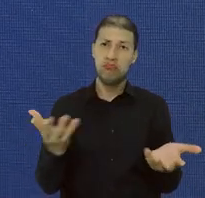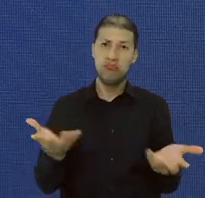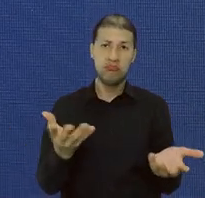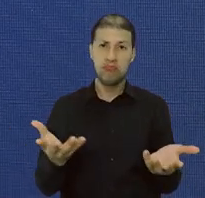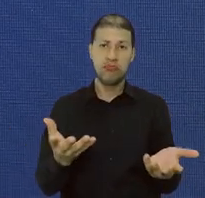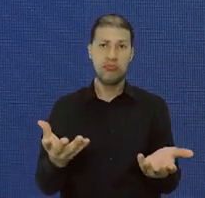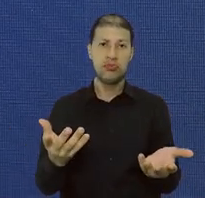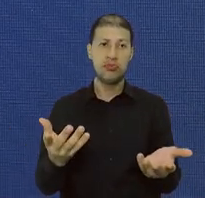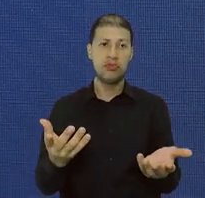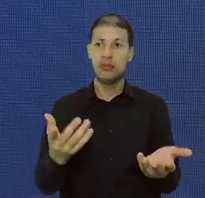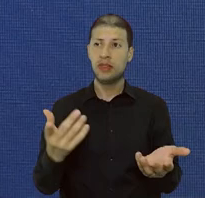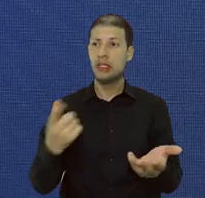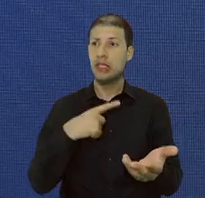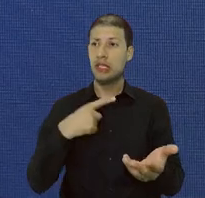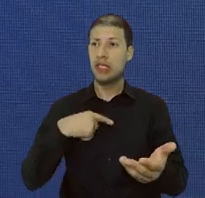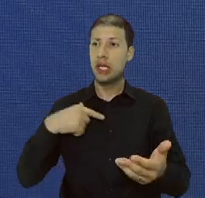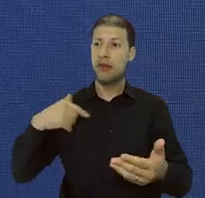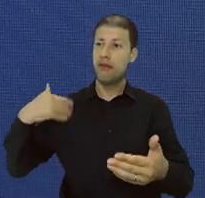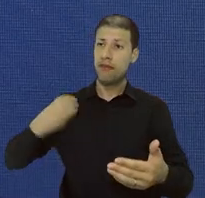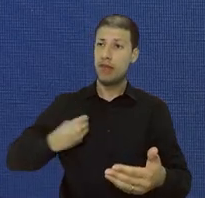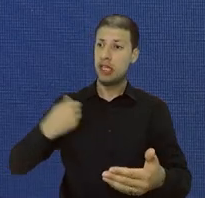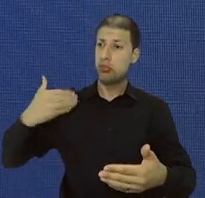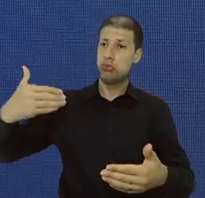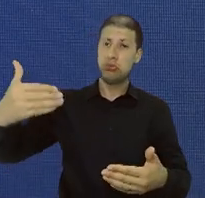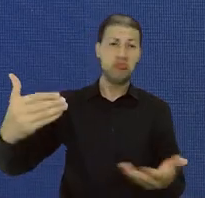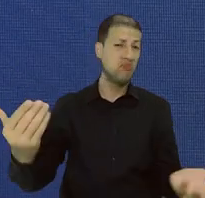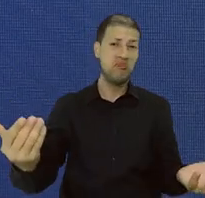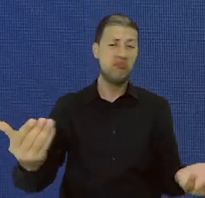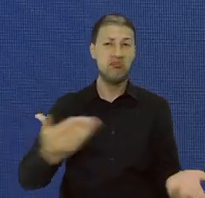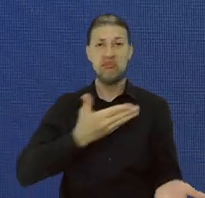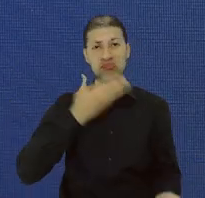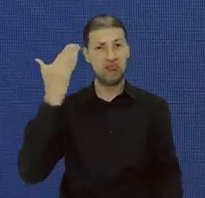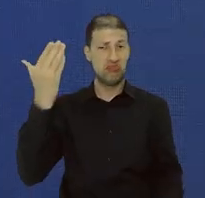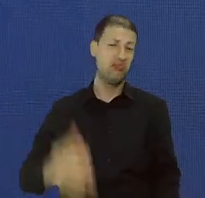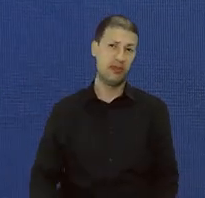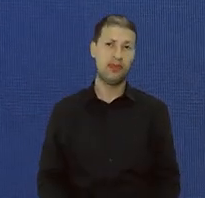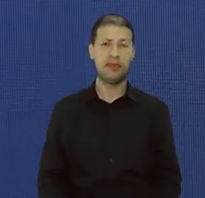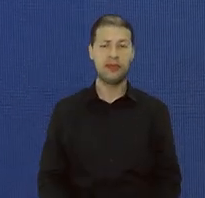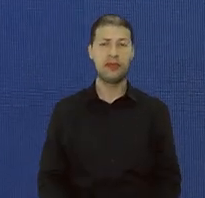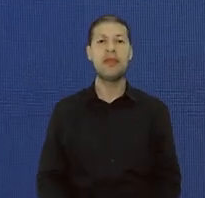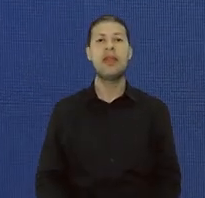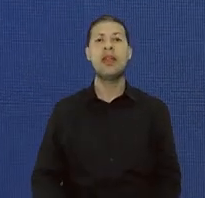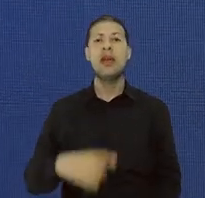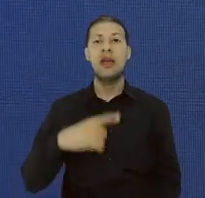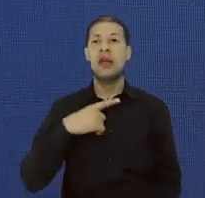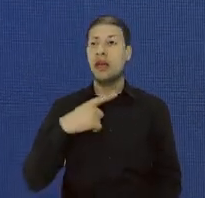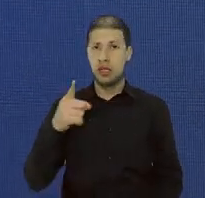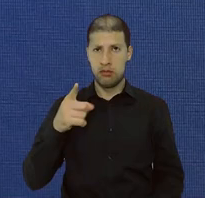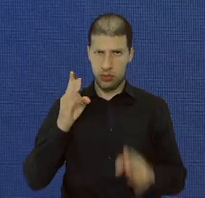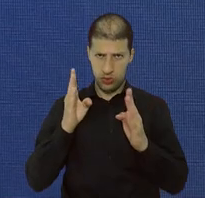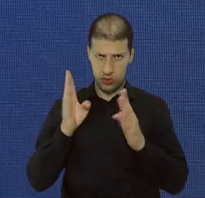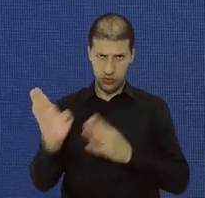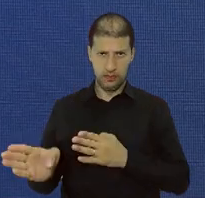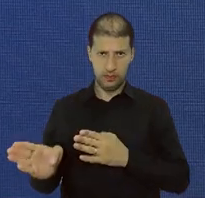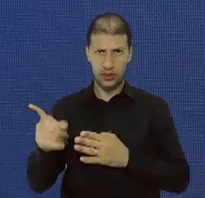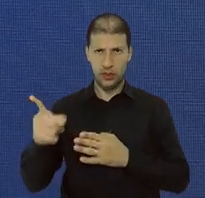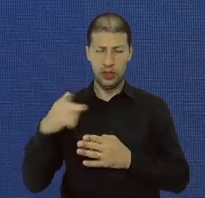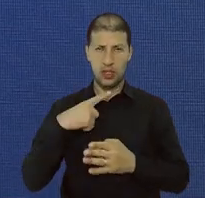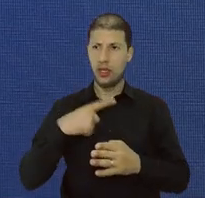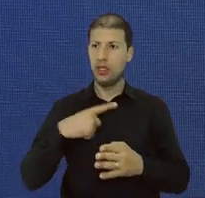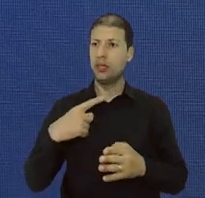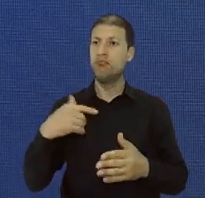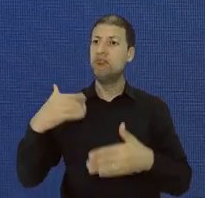tendo aquela jornada ali enfim e que não são viáveis esses modelos que não são viáveis eles